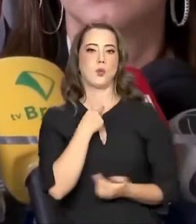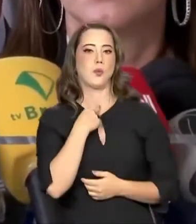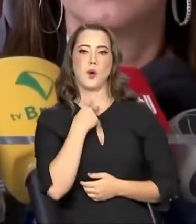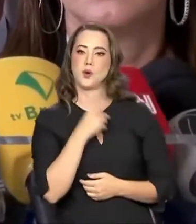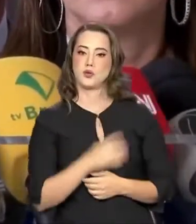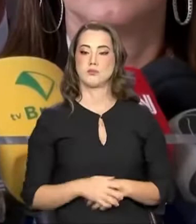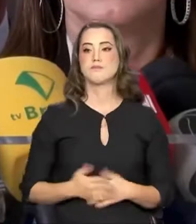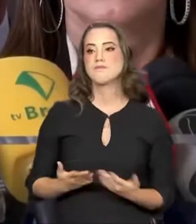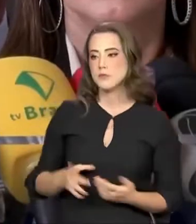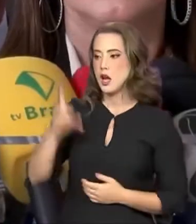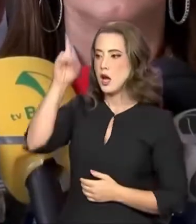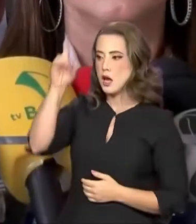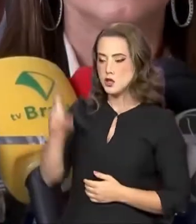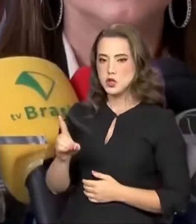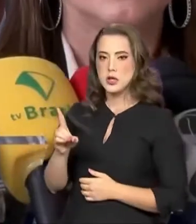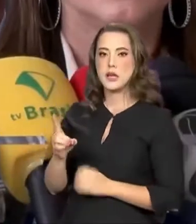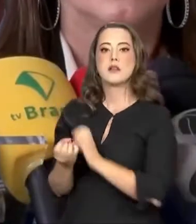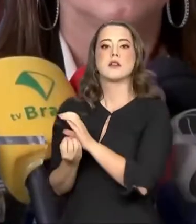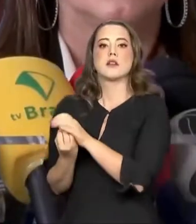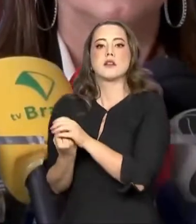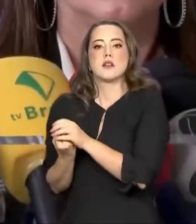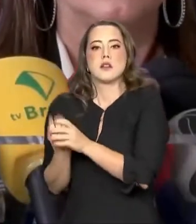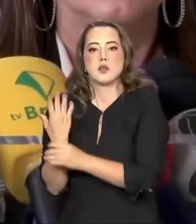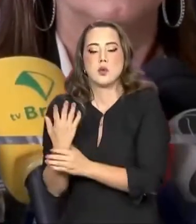de verdade em nosso país.